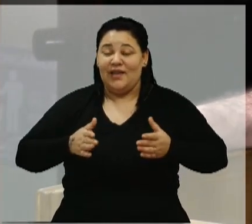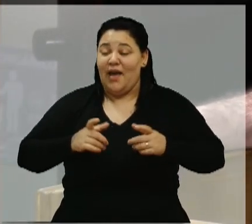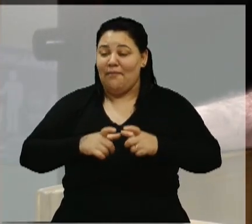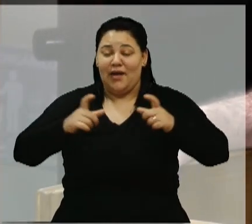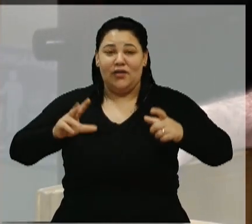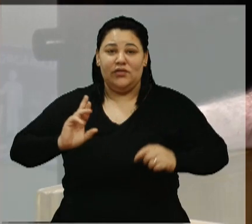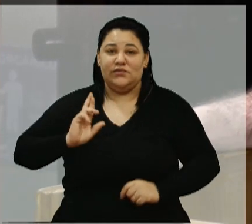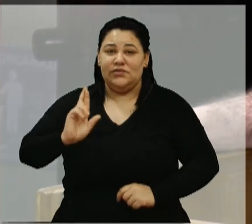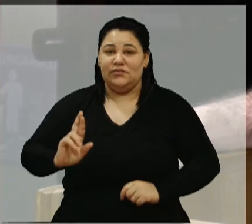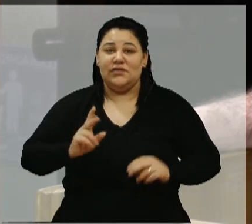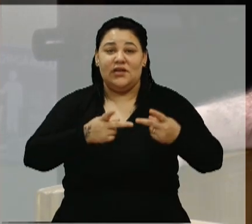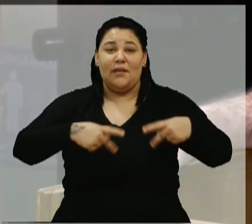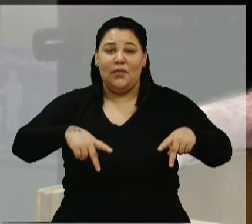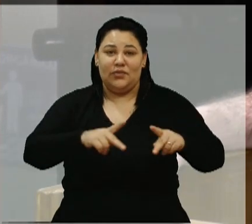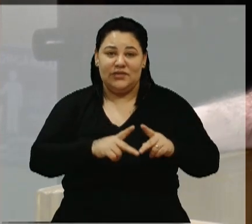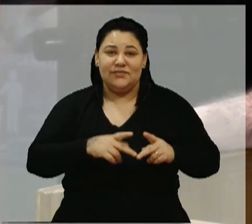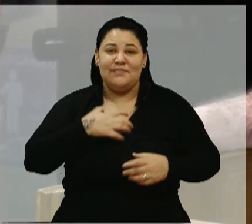do povo,